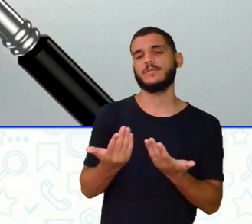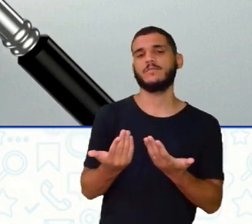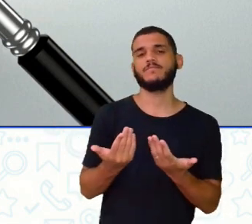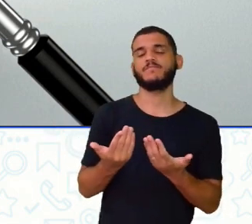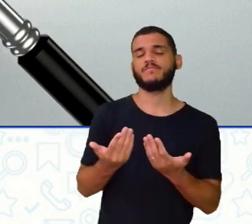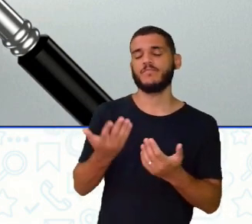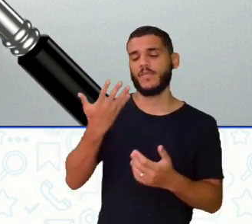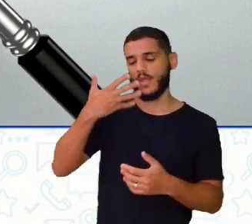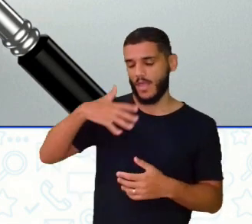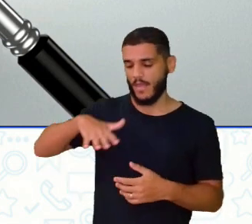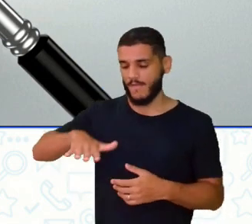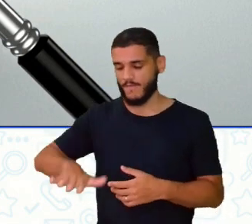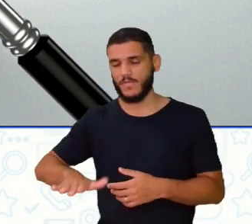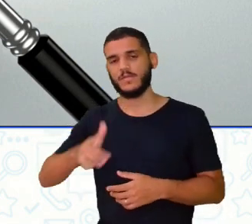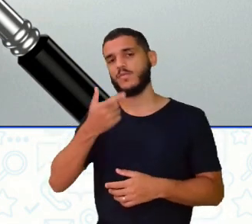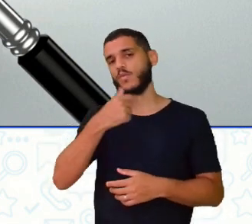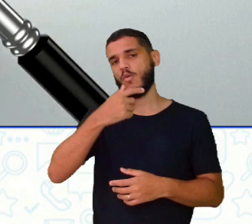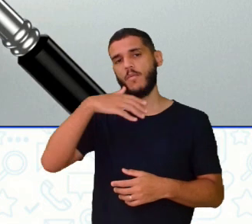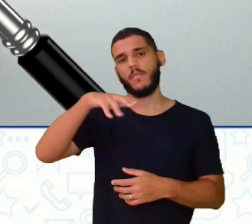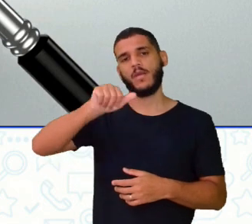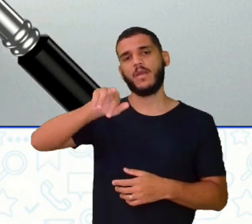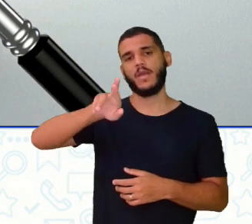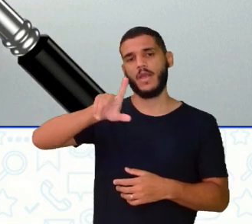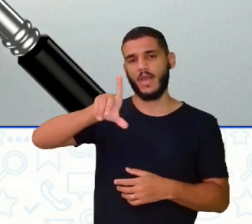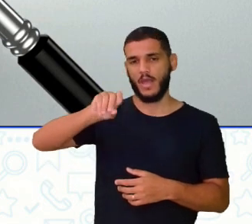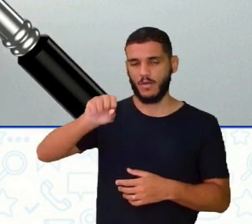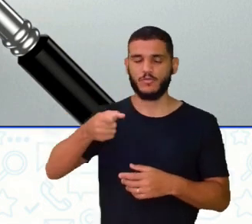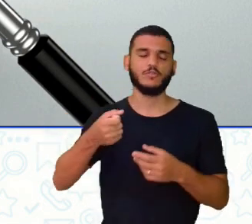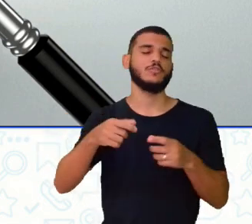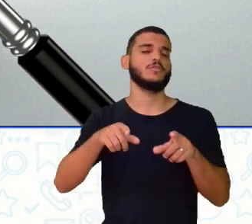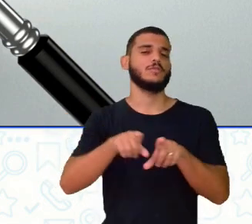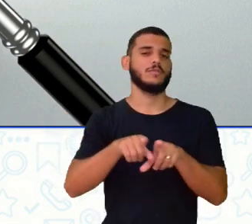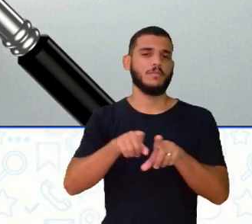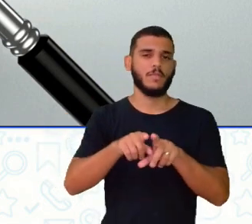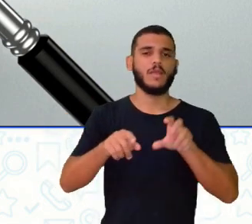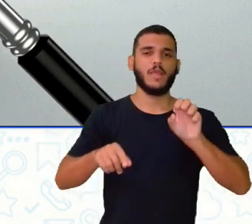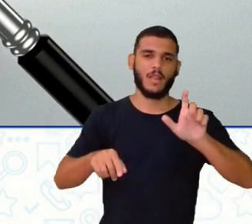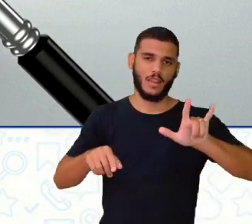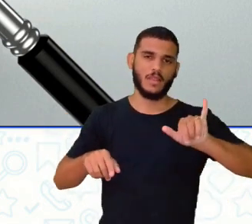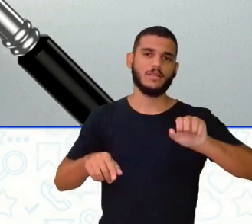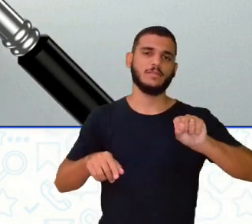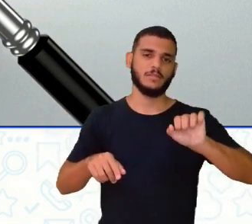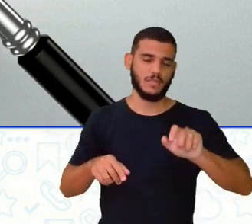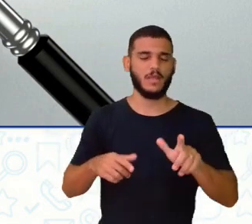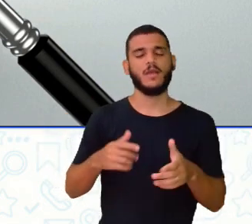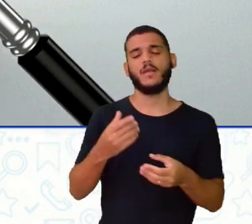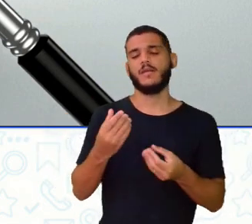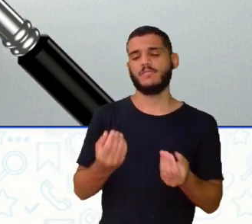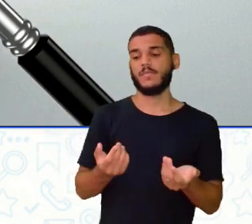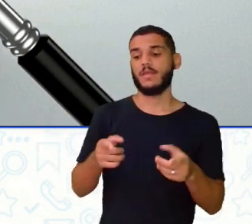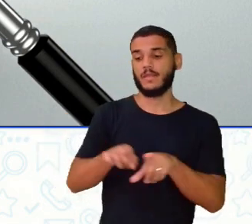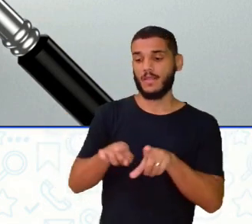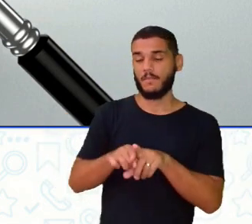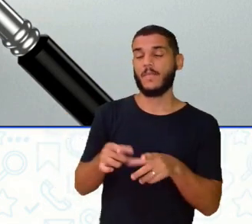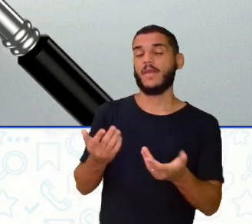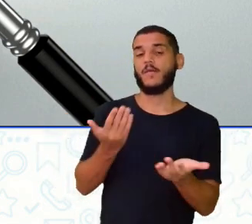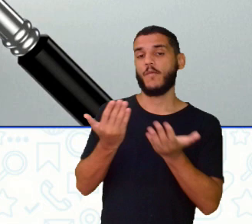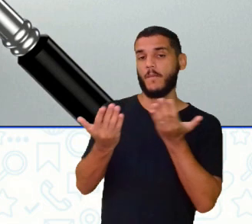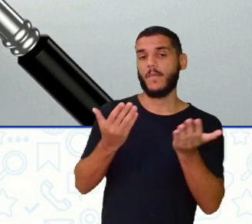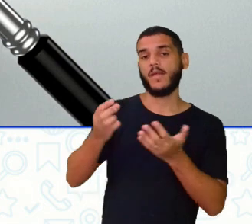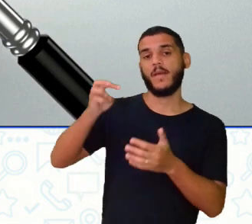Carlos Drummond de Andrade, de Elisa Lucinda, com a de Manuel de Barros. Qual a diferença? O que era que